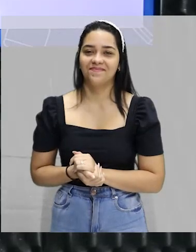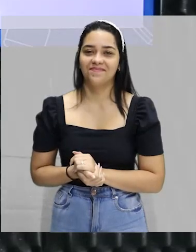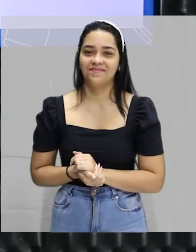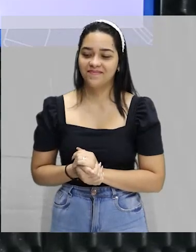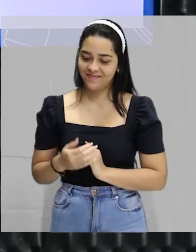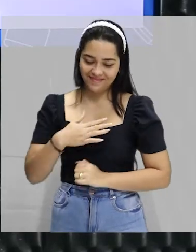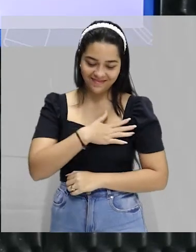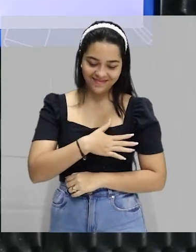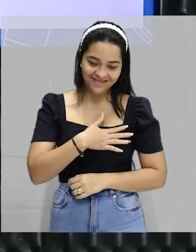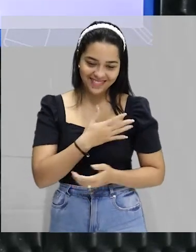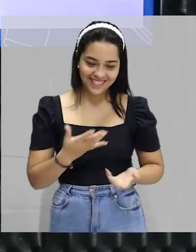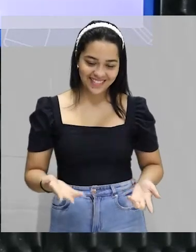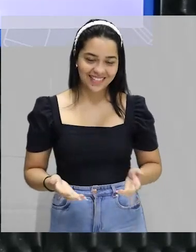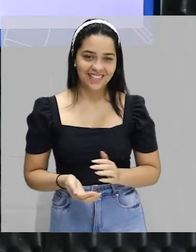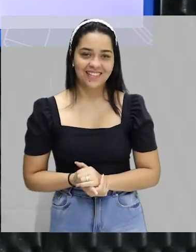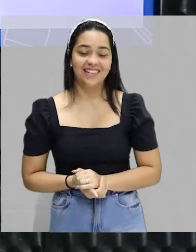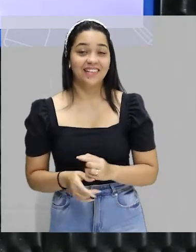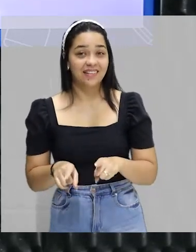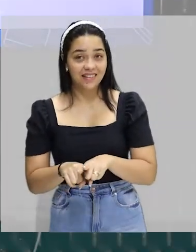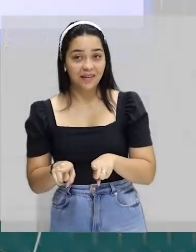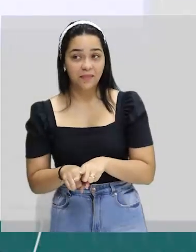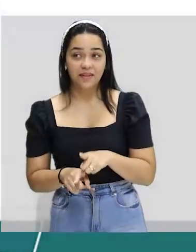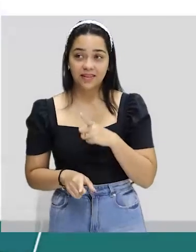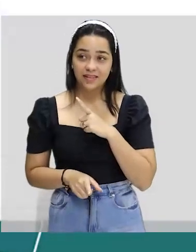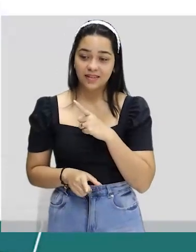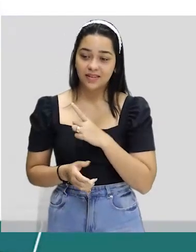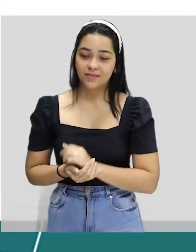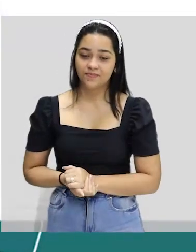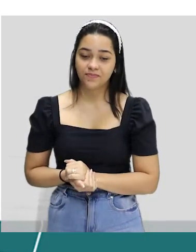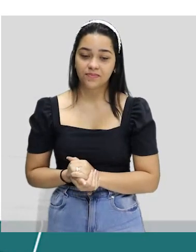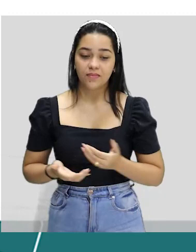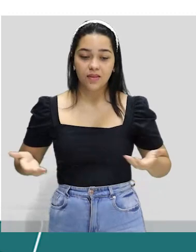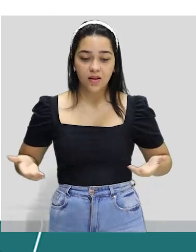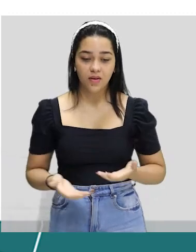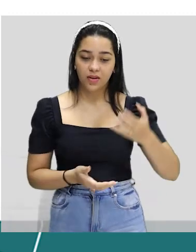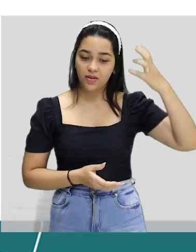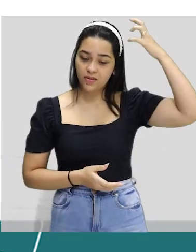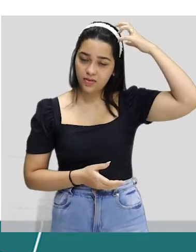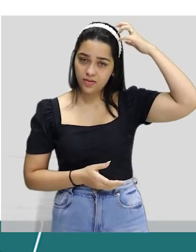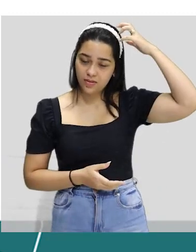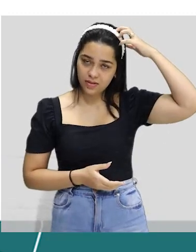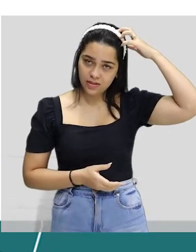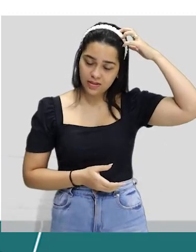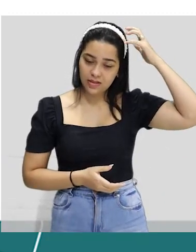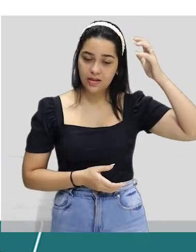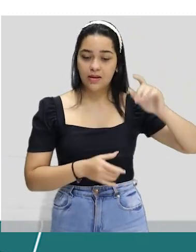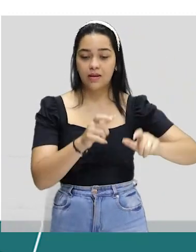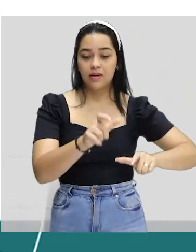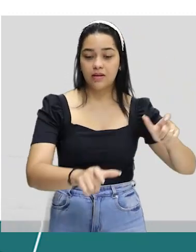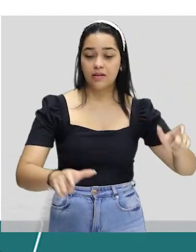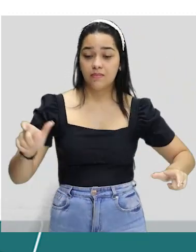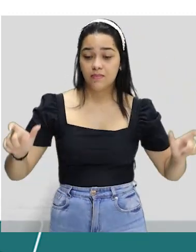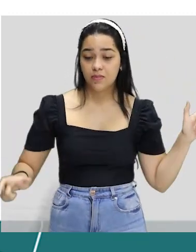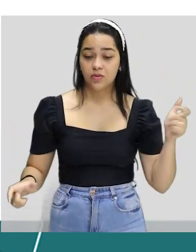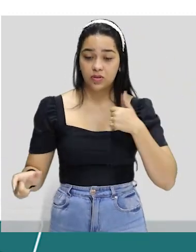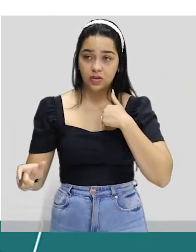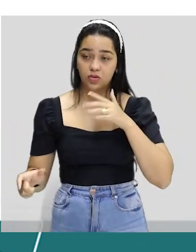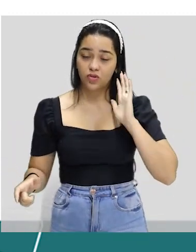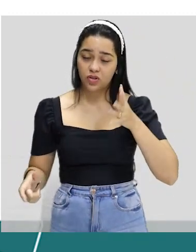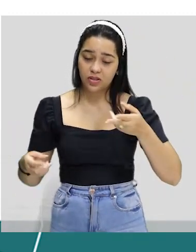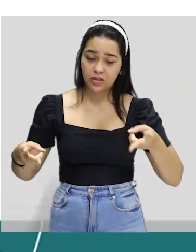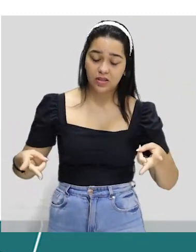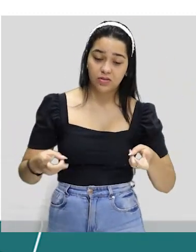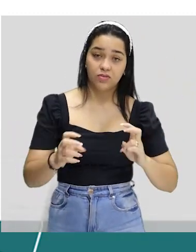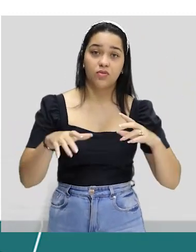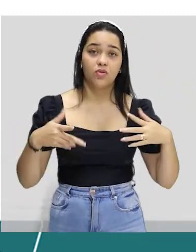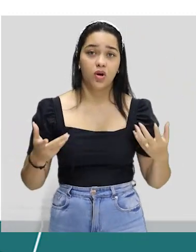Gostou? Olha só. A sentença foi dada pelos membros. Aí eu identifico